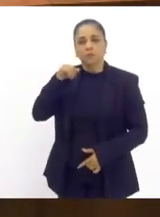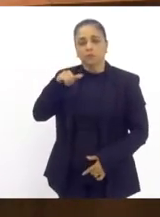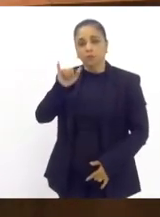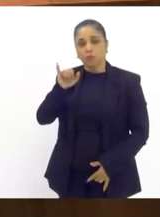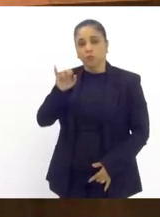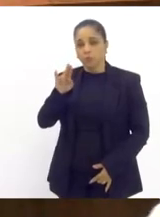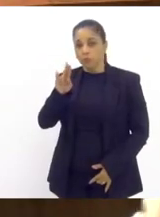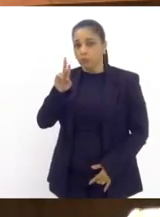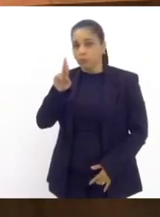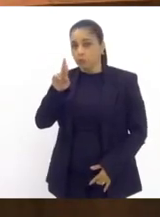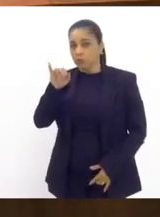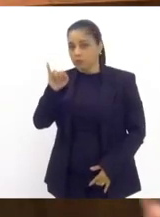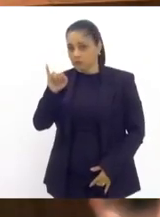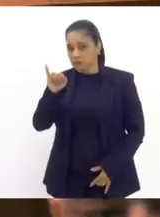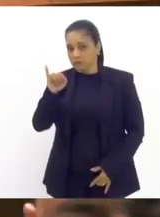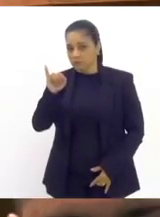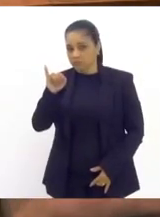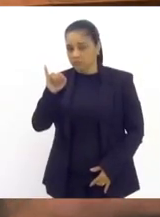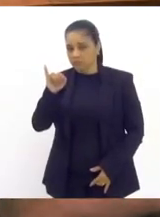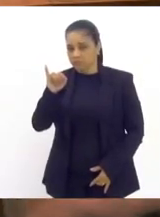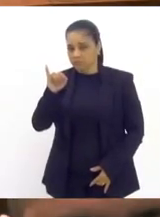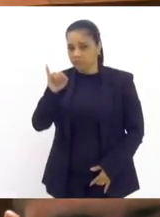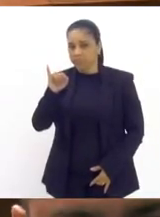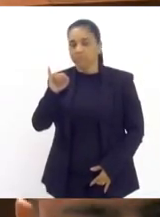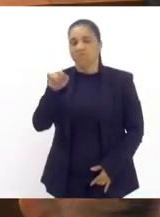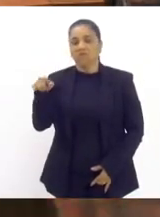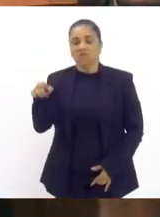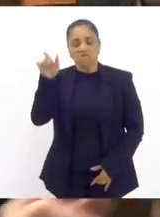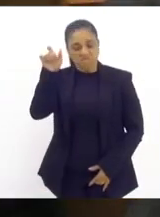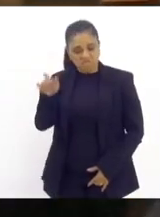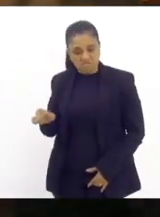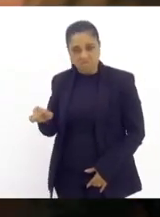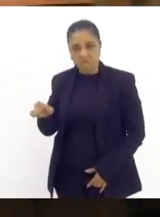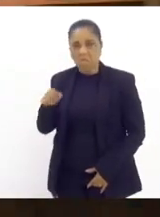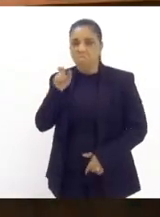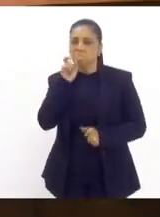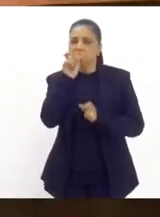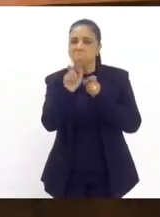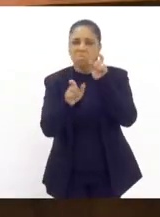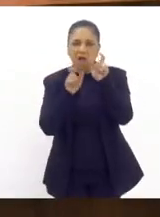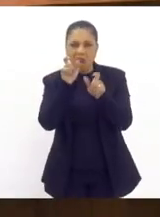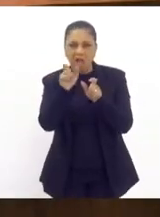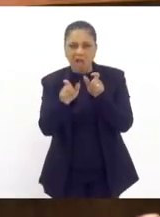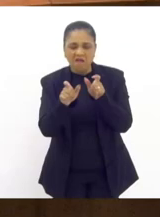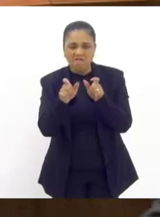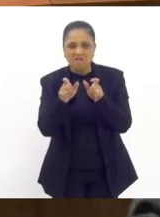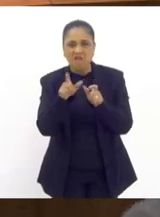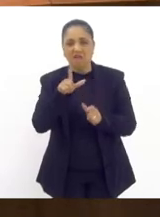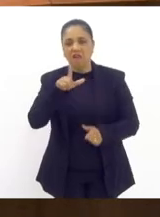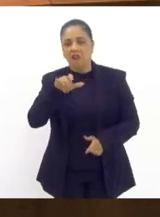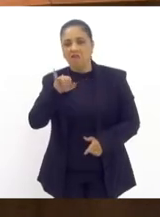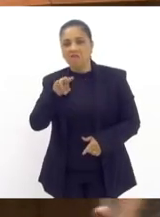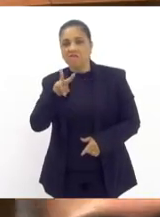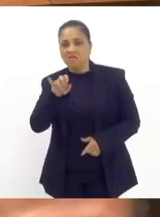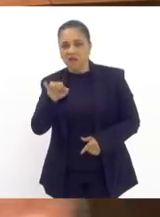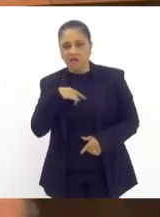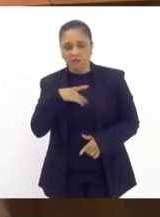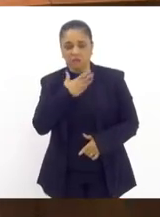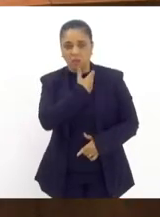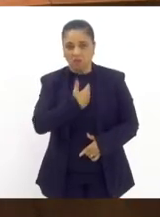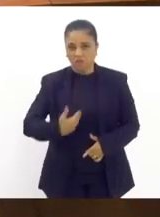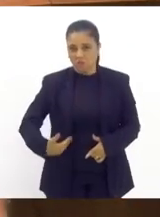ele foi tudo isso que eu falei leviano com palavras dele se referindo ao Governador Cláudio Castro